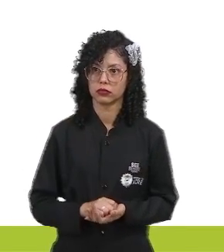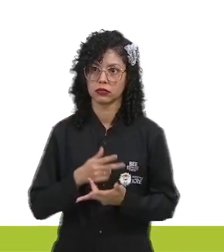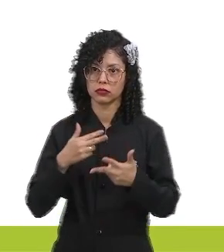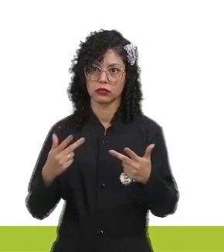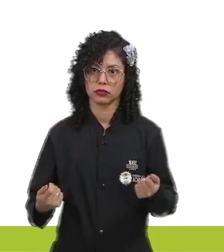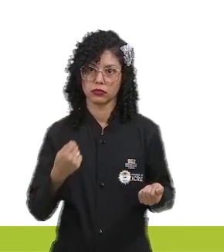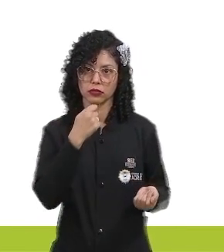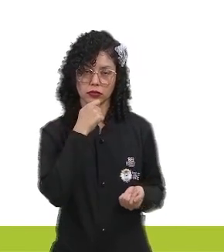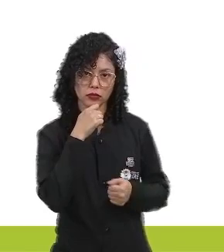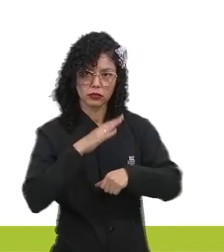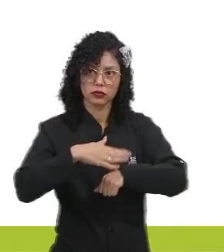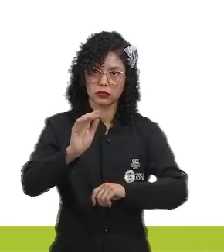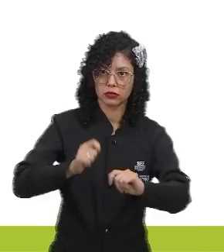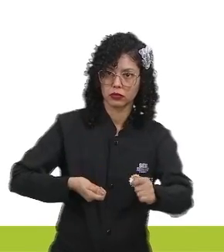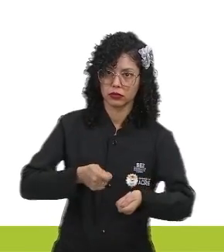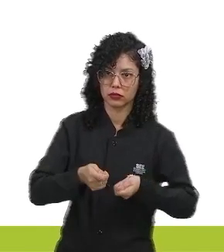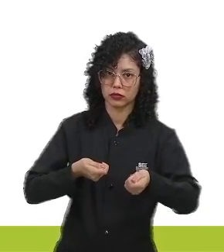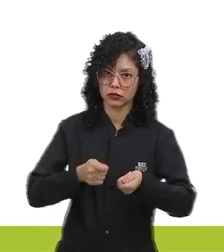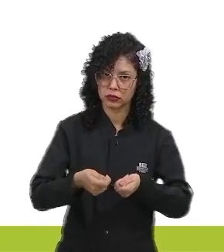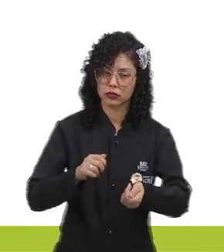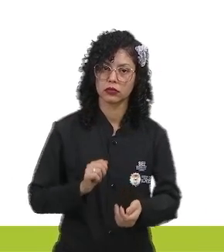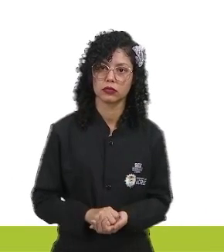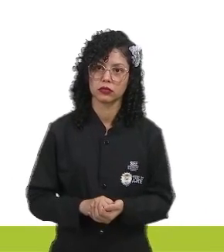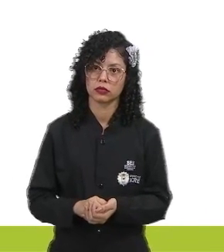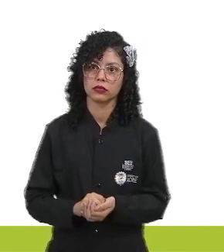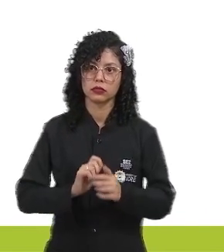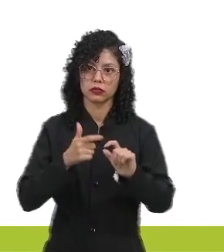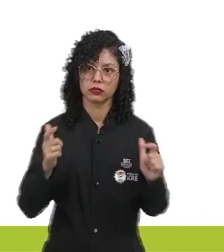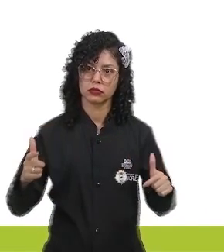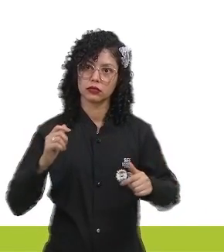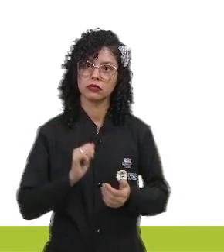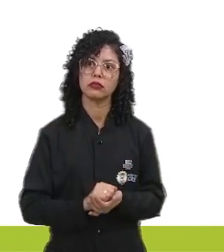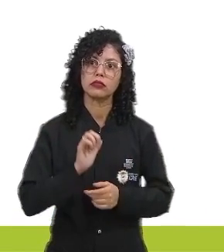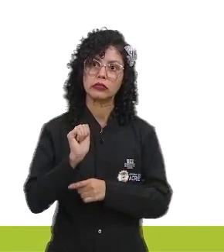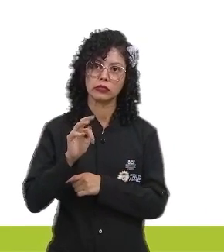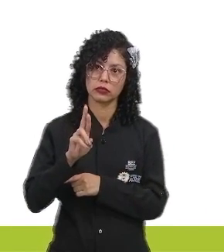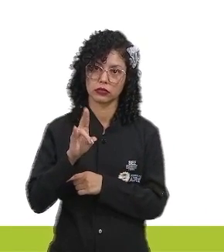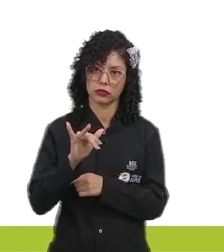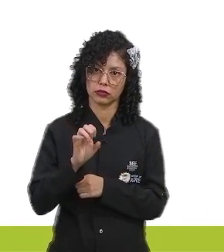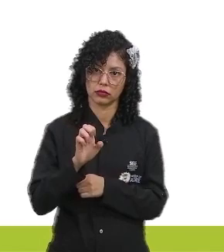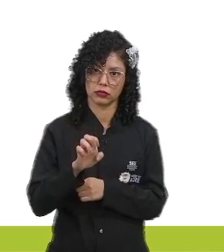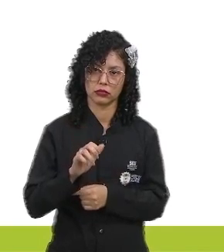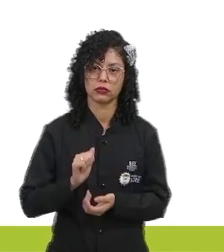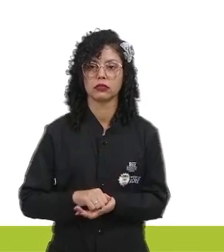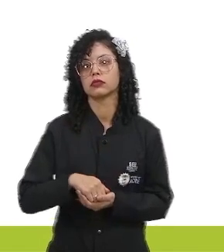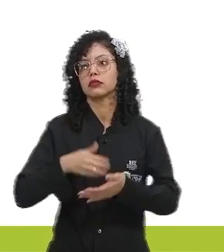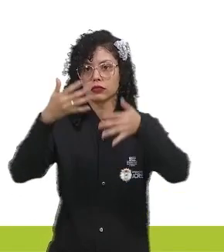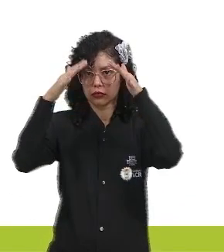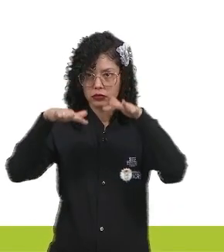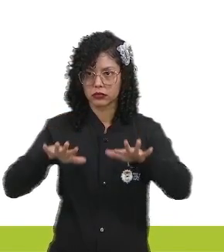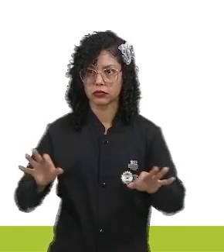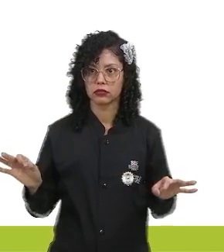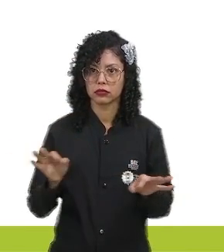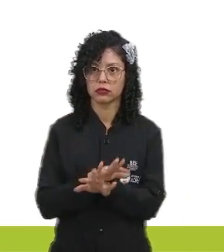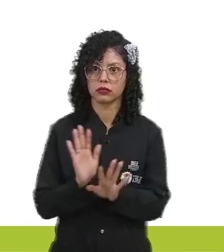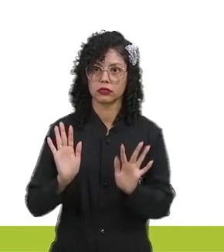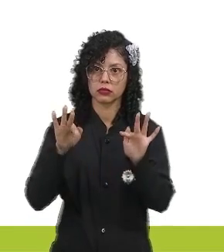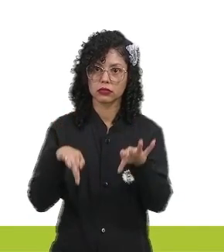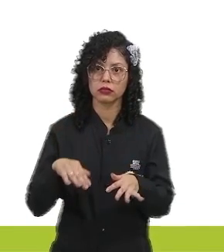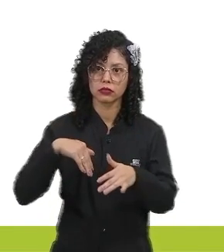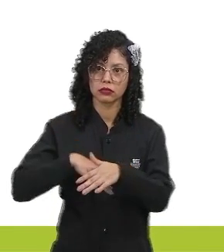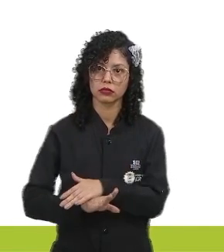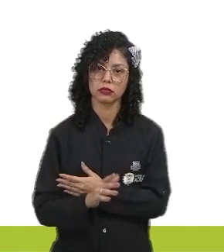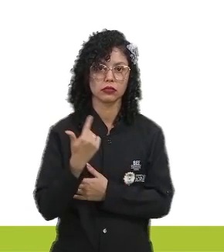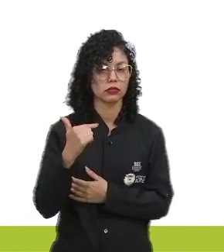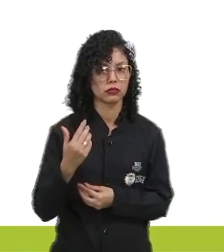coisas saíram um pouco mais do controle, né, as safras empilhadas nos armazéns naturalmente acabaram ficando nos estoques,